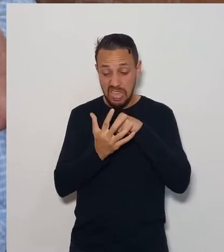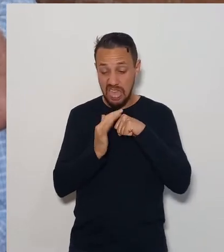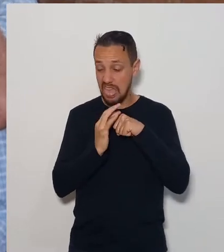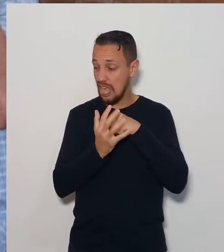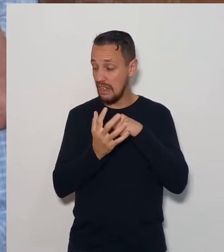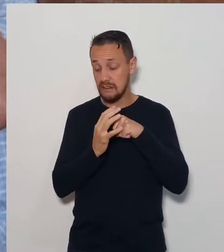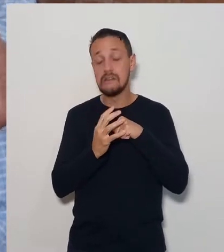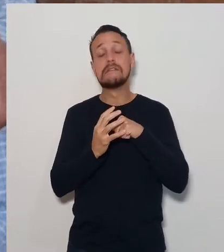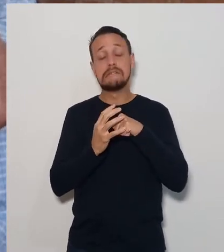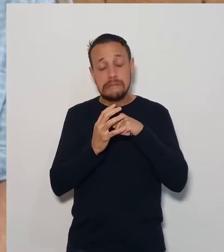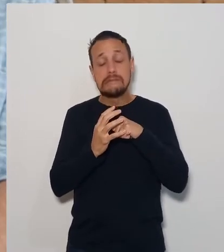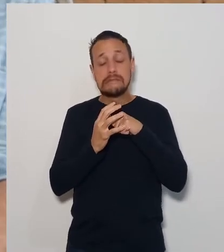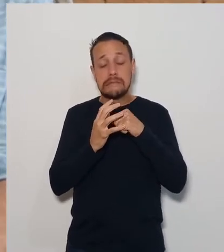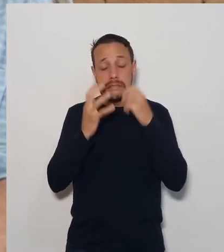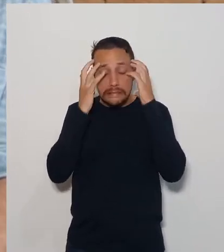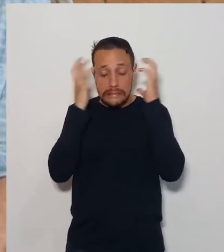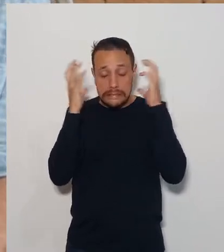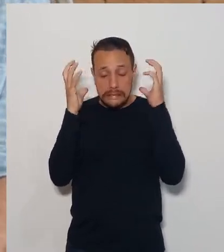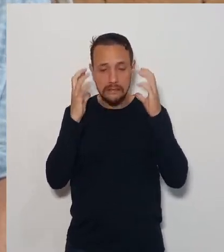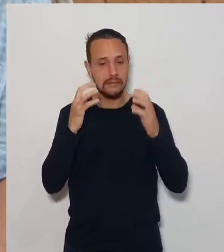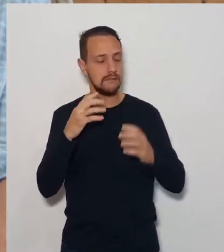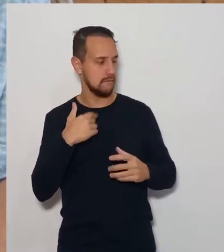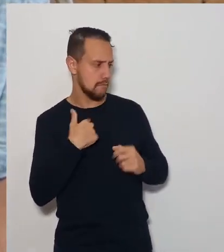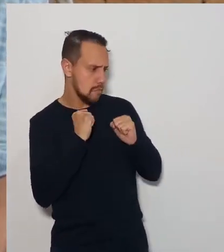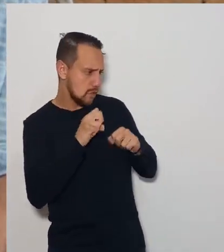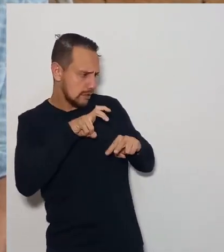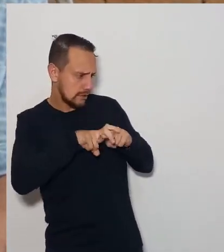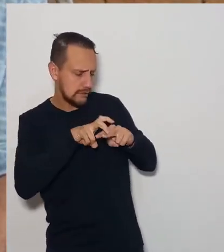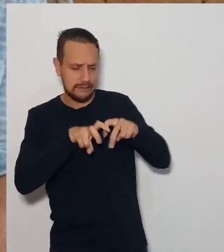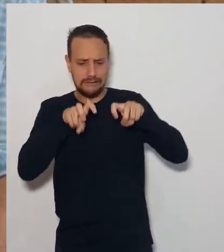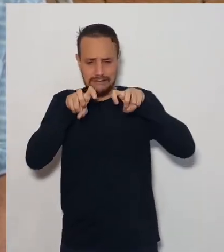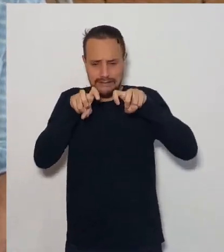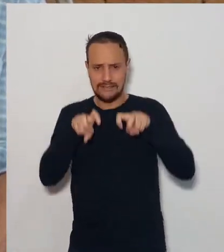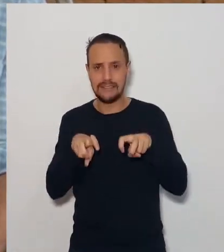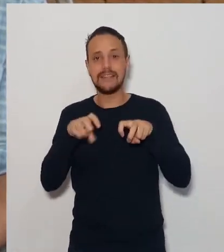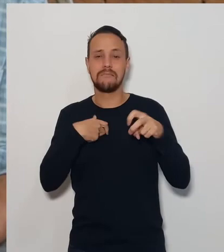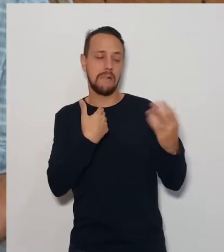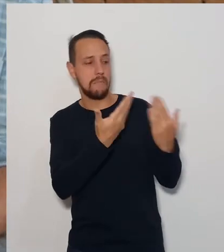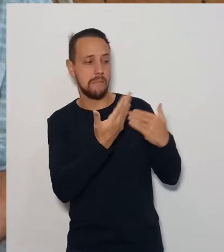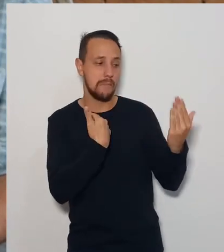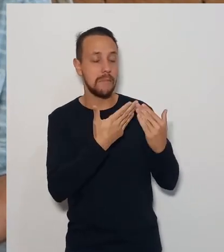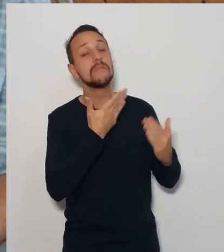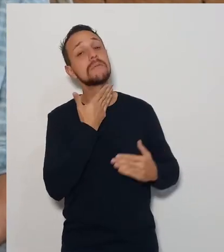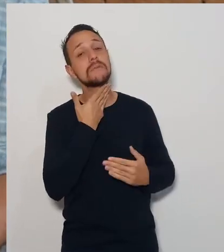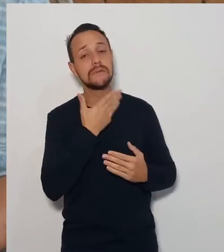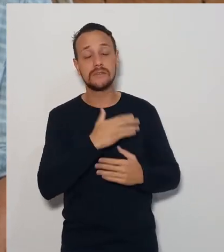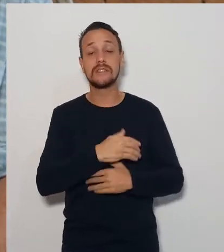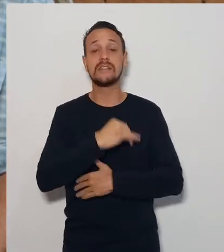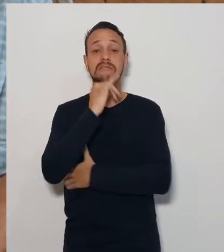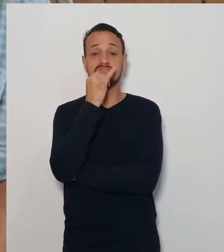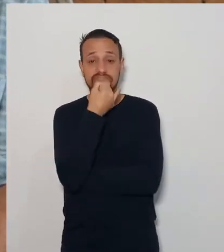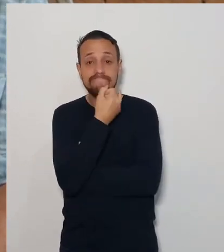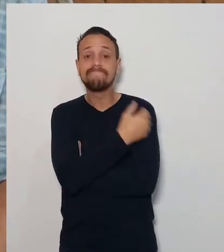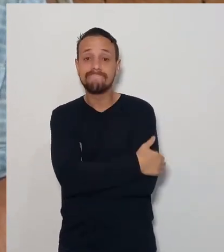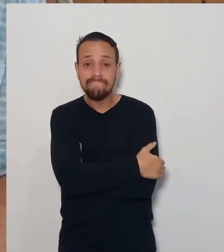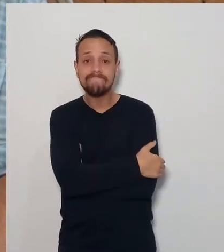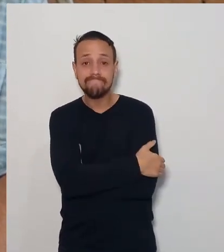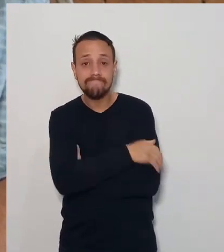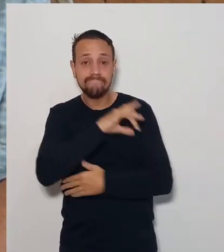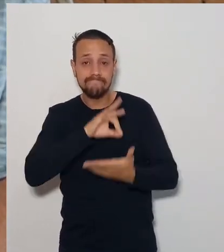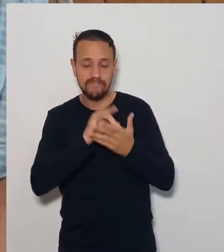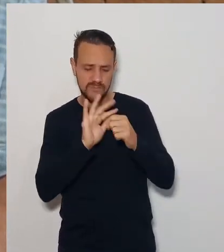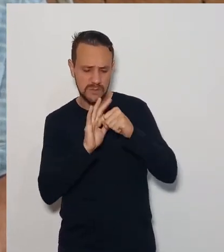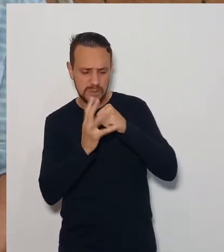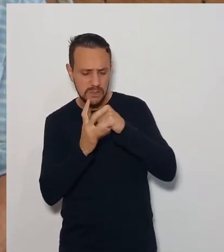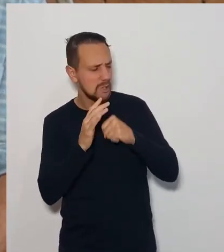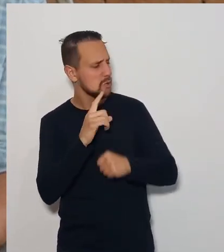nossa cabeça, né? Mas eu vou até me assentar aqui do teu lado pra nós prosear um pouco, homem. Certo. Mas que tristeza essa tarde de